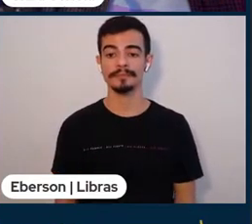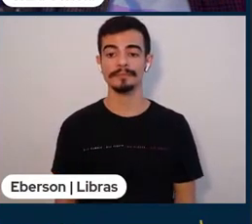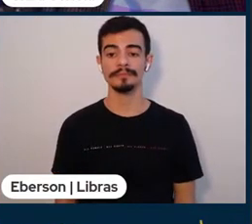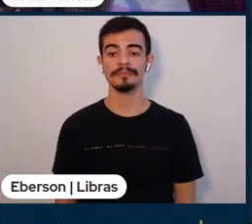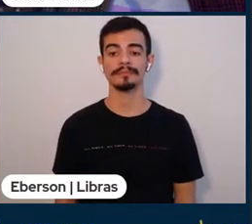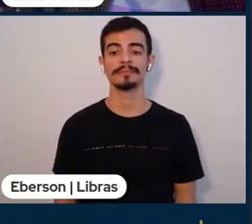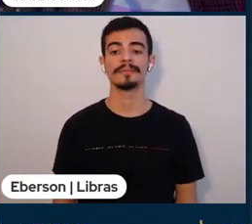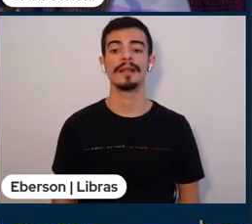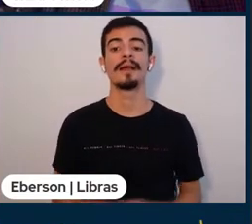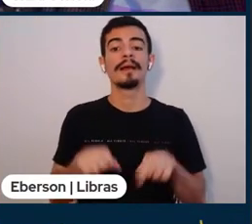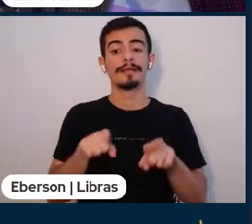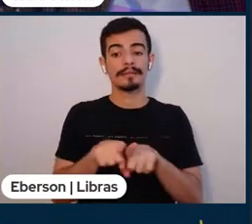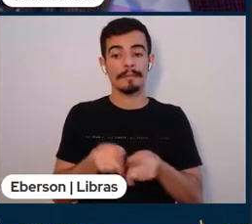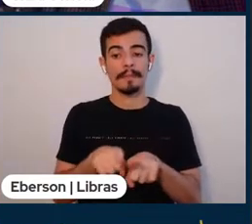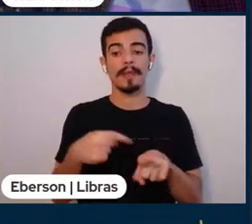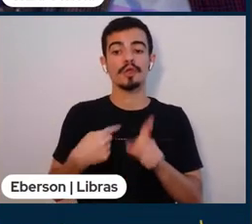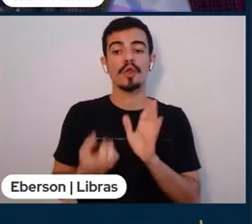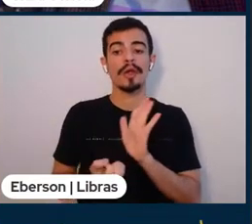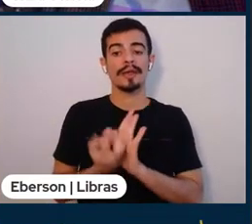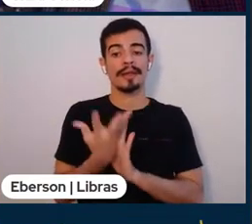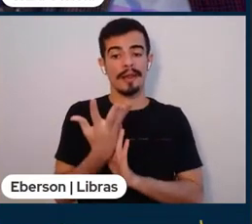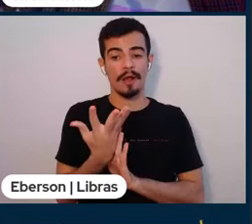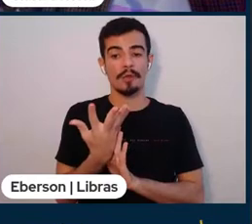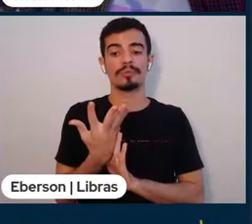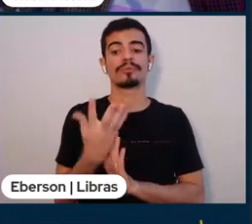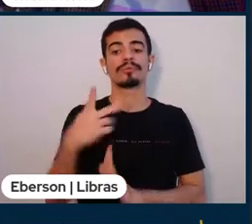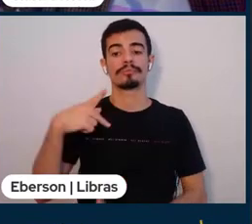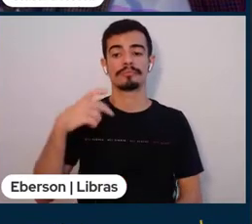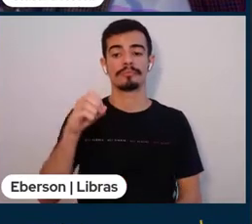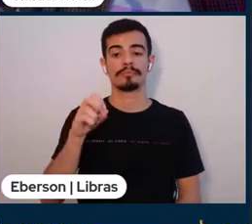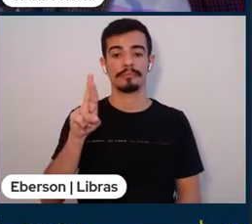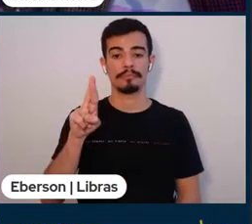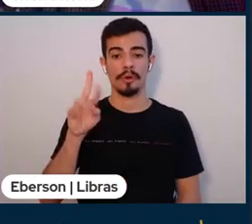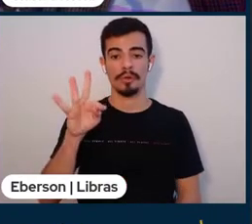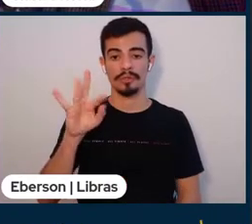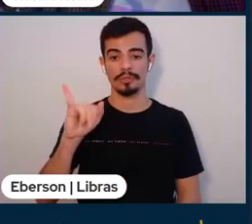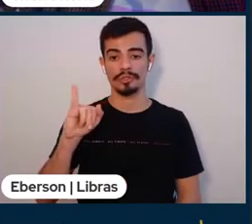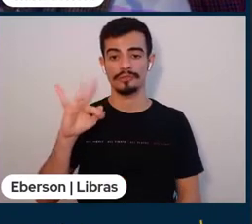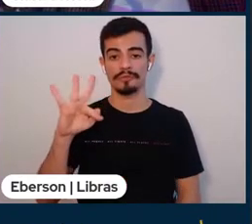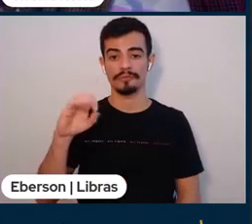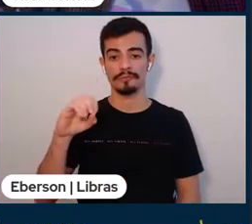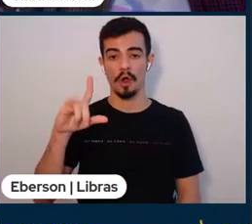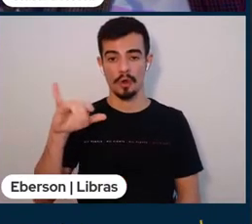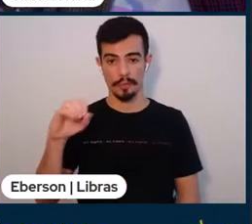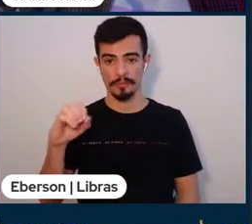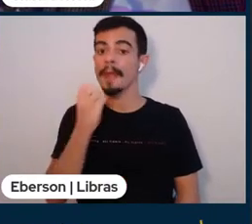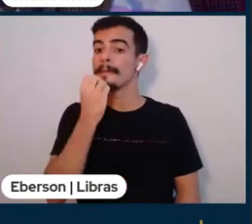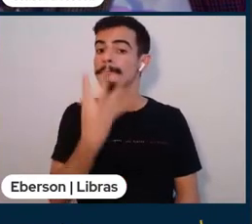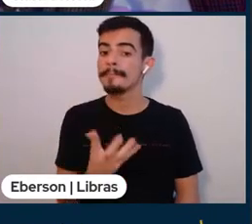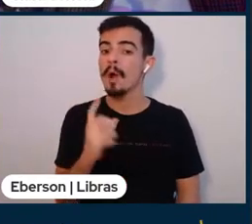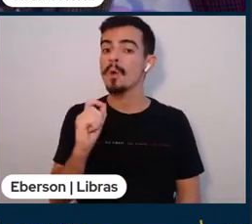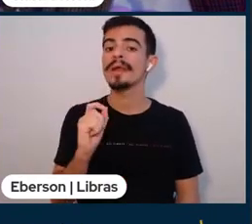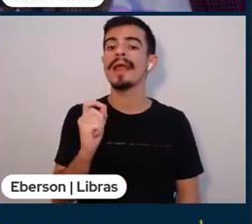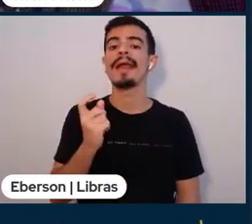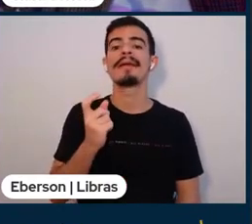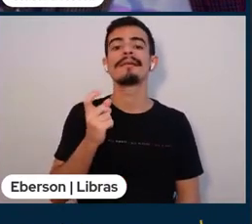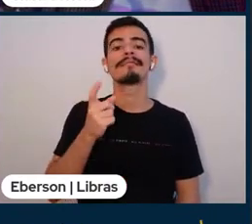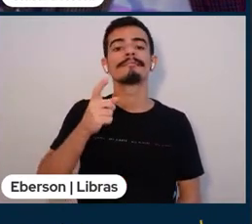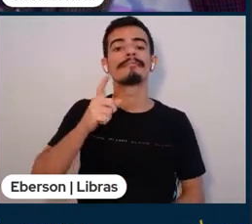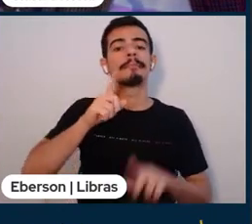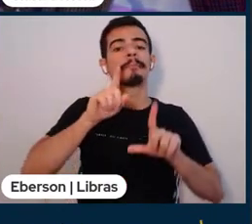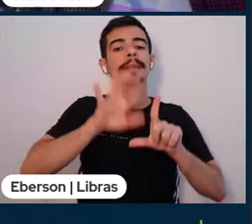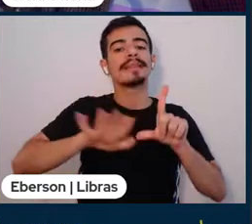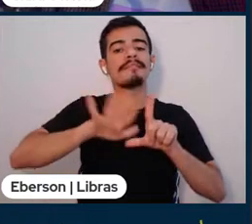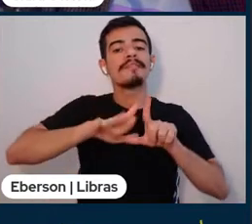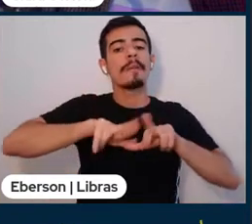portfólio, né? E o legal de você estar em várias plataformas que fica mais fácil de achar. Então, pô, eu tenho código ali no